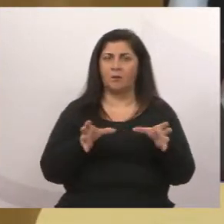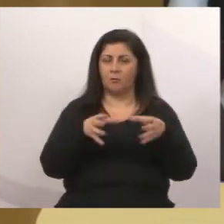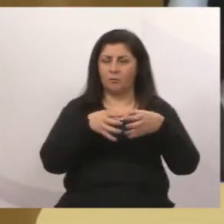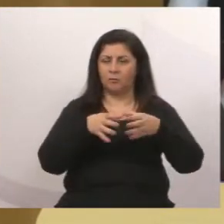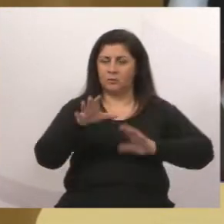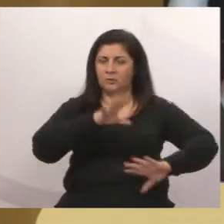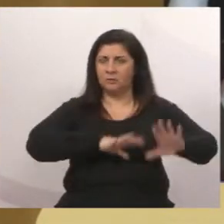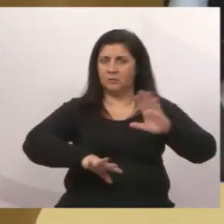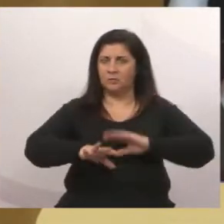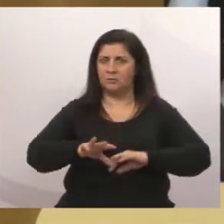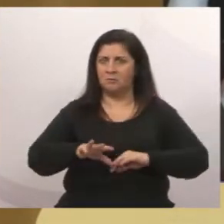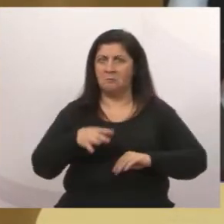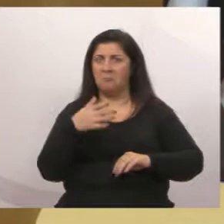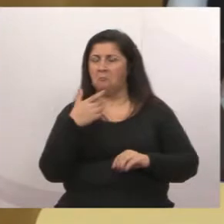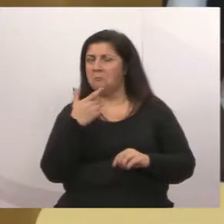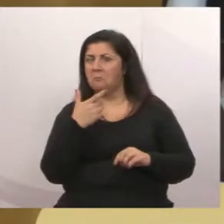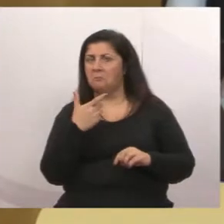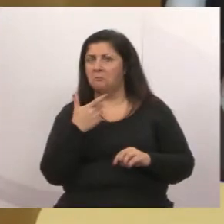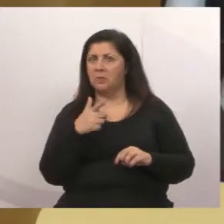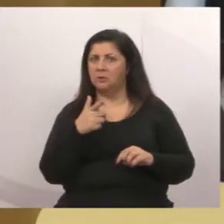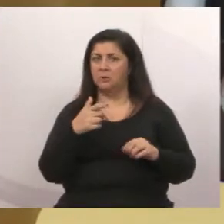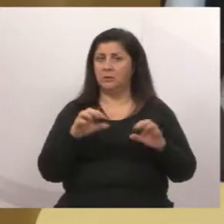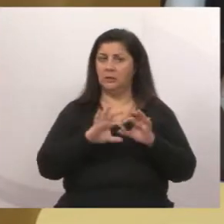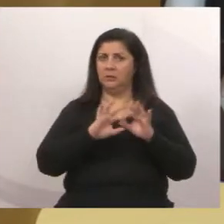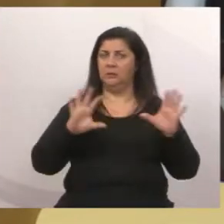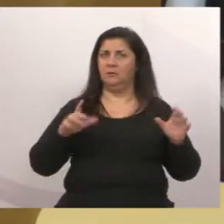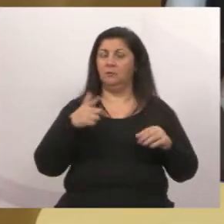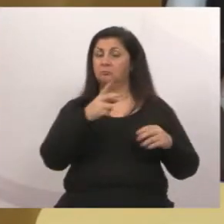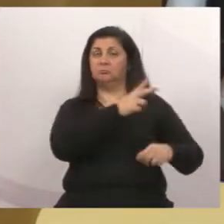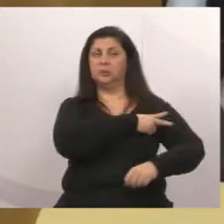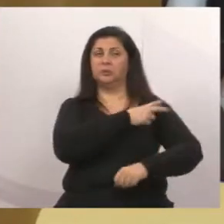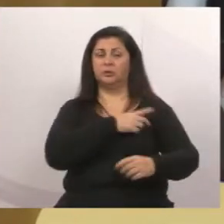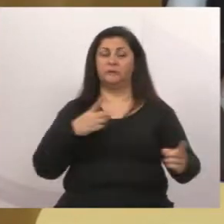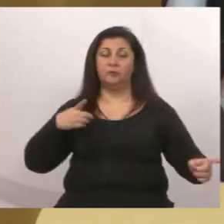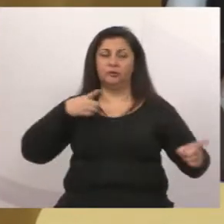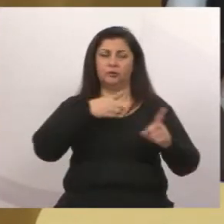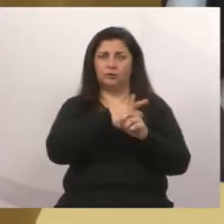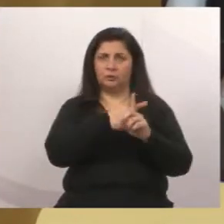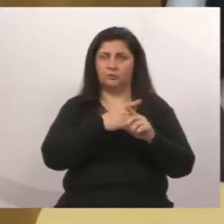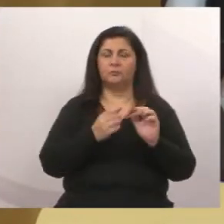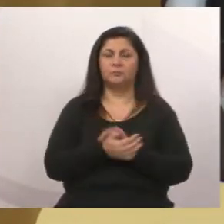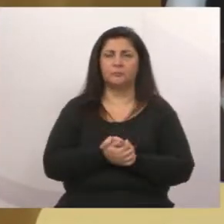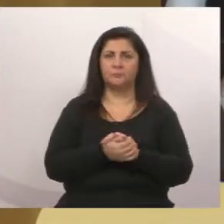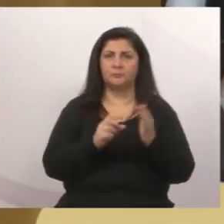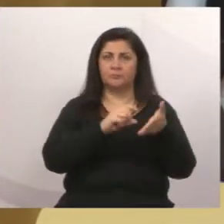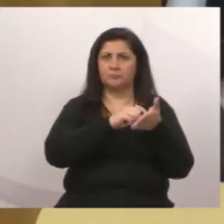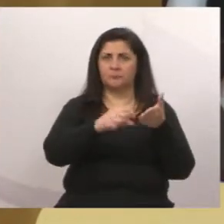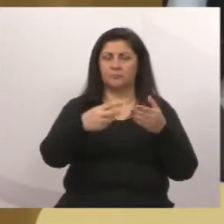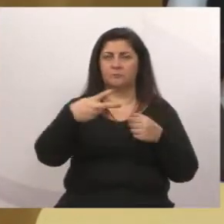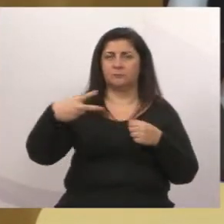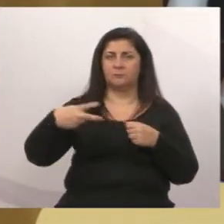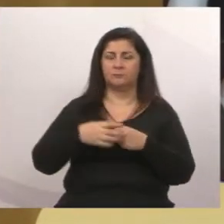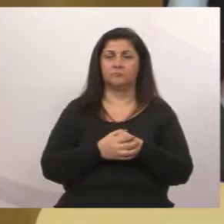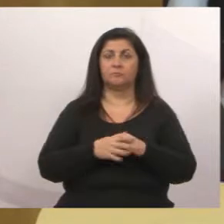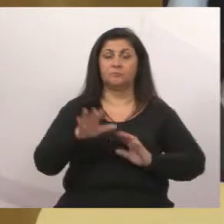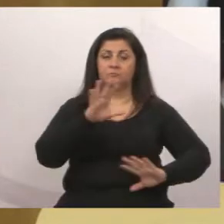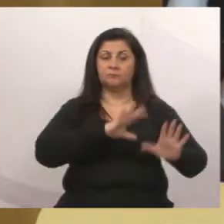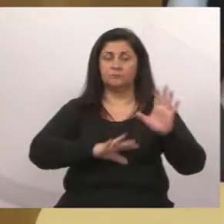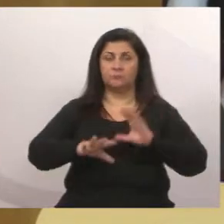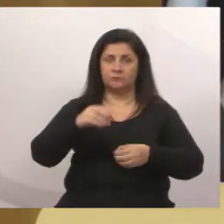não tendo subordinação direta na execução de suas atribuições. Parágrafo 2º. O Controlador Interno